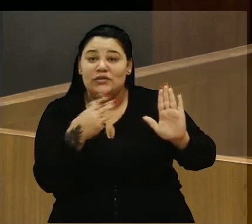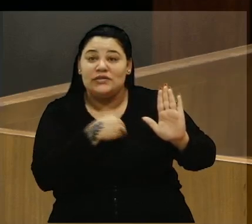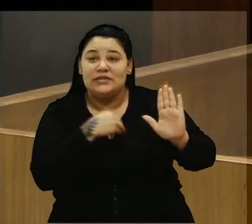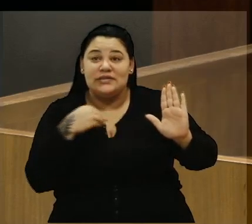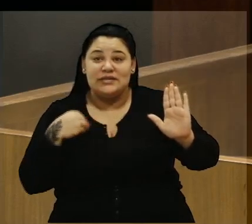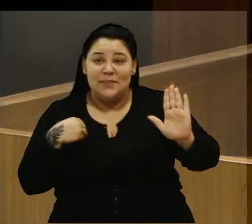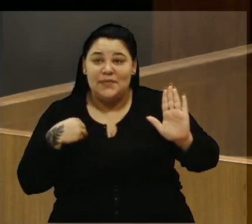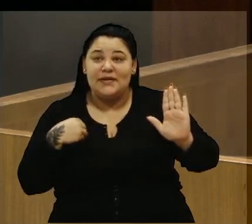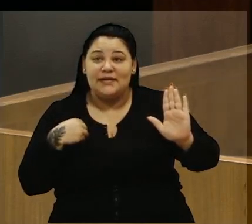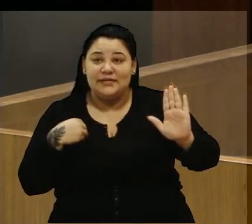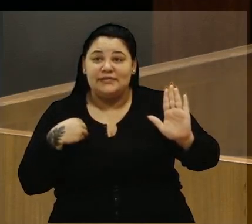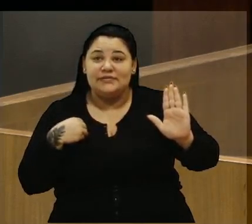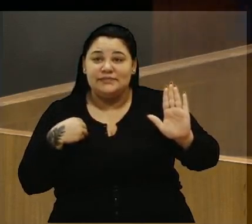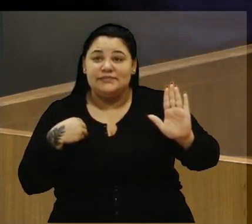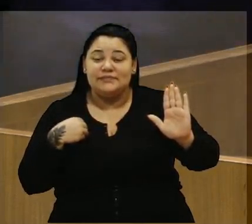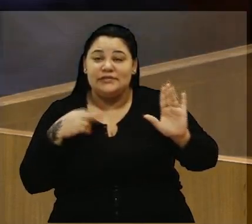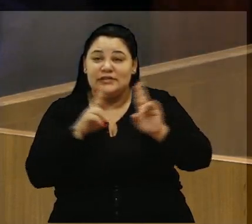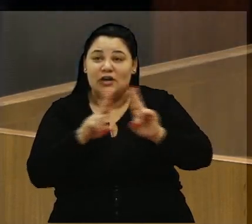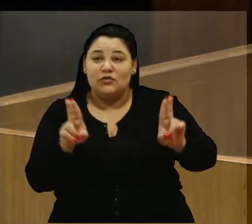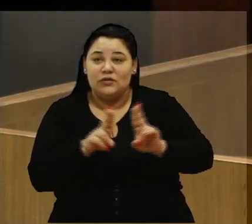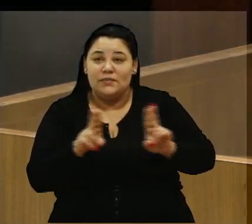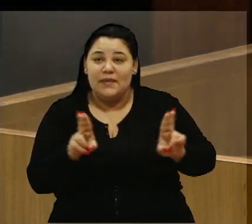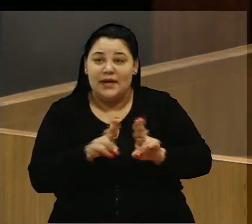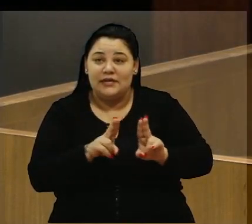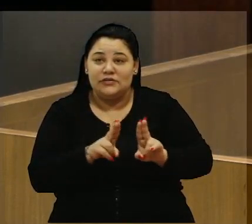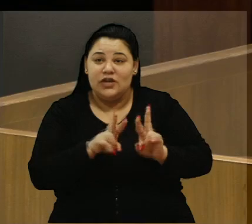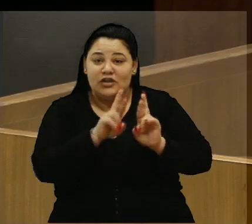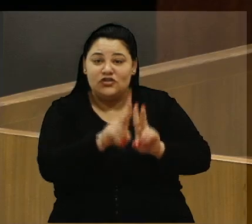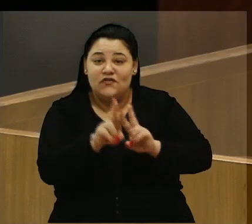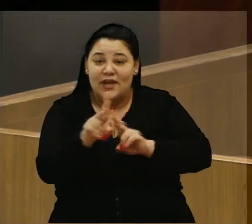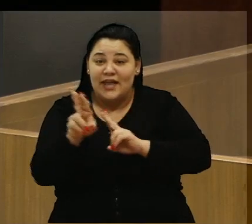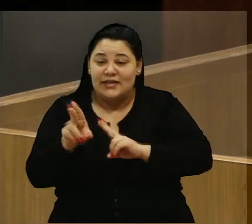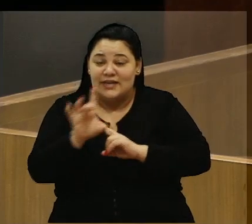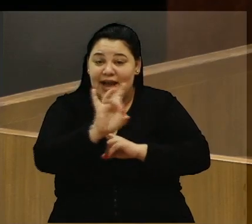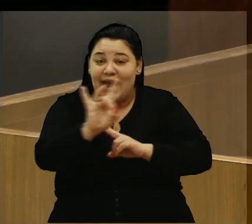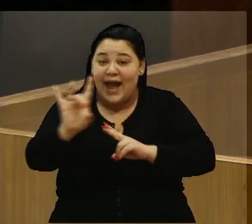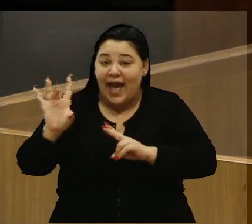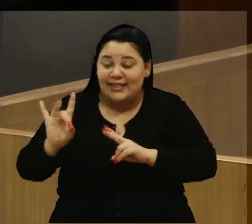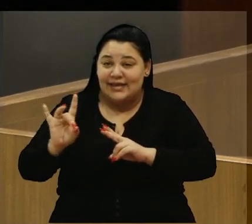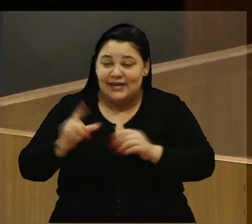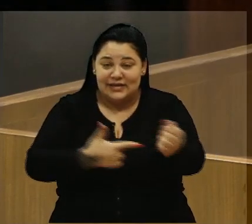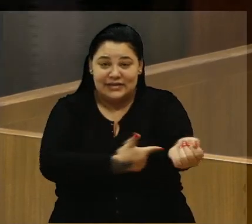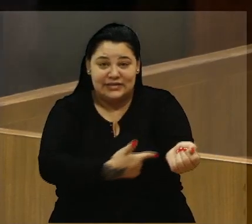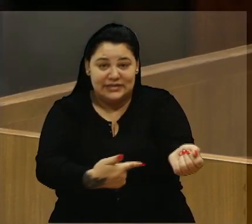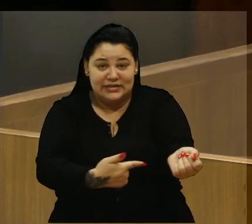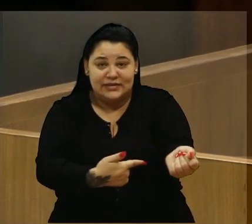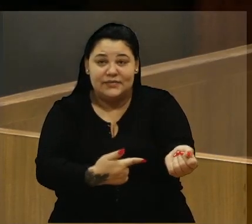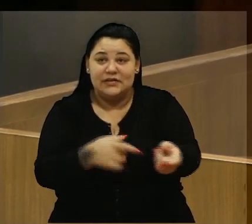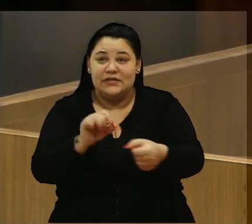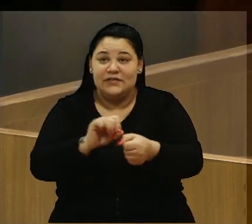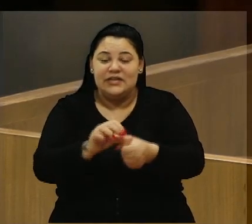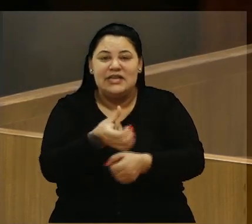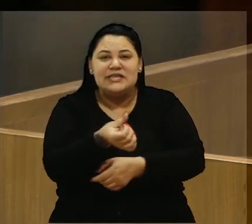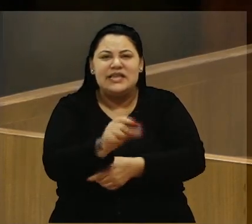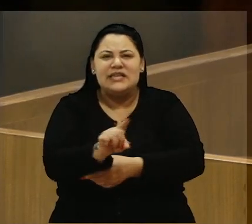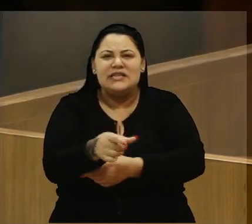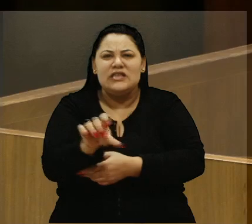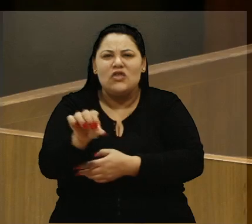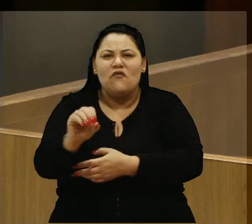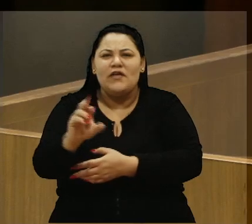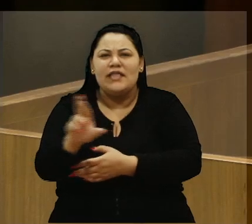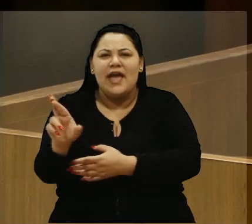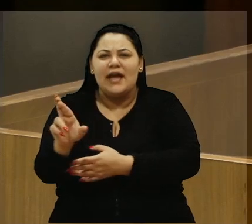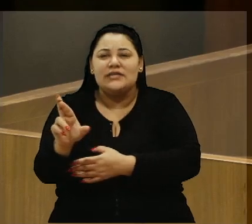né? Na Unimed, conforme meu plano, a diferença de cada exame é de R$ 6,90.